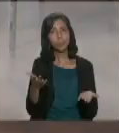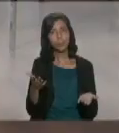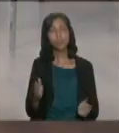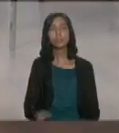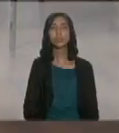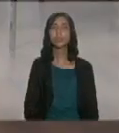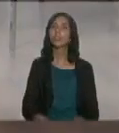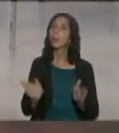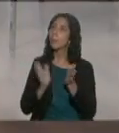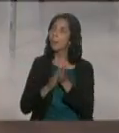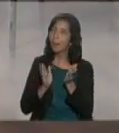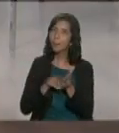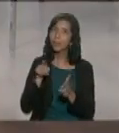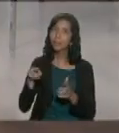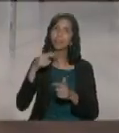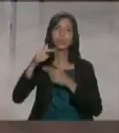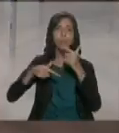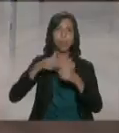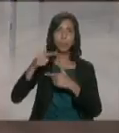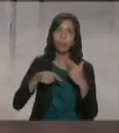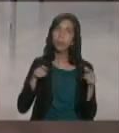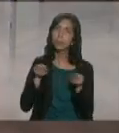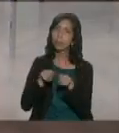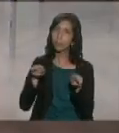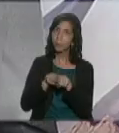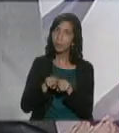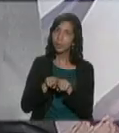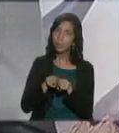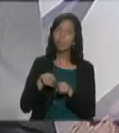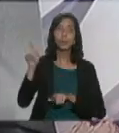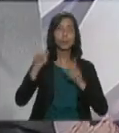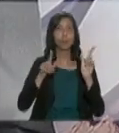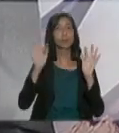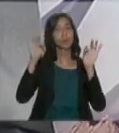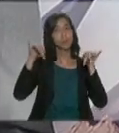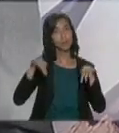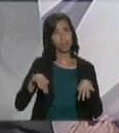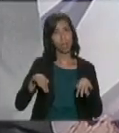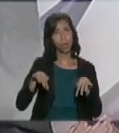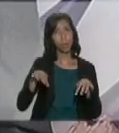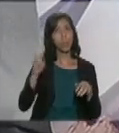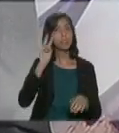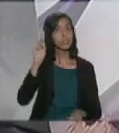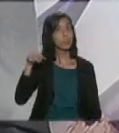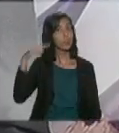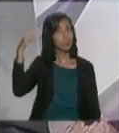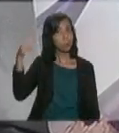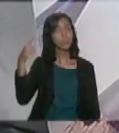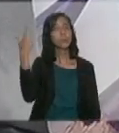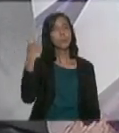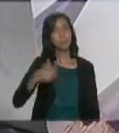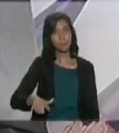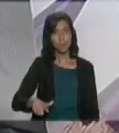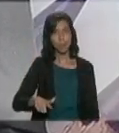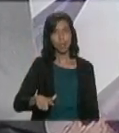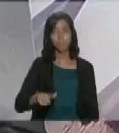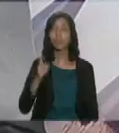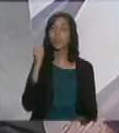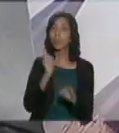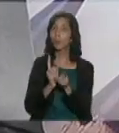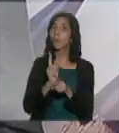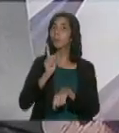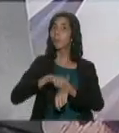aqui. Obrigada. Parabéns pelo seu trabalho também, viu? O nosso programa fica por aqui. Na próxima segunda-feira tem